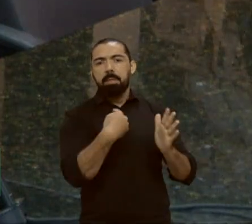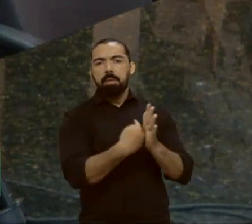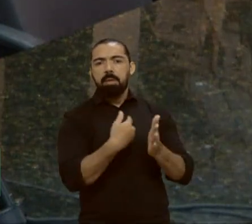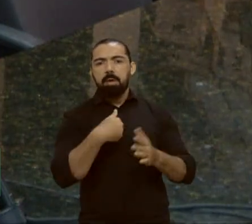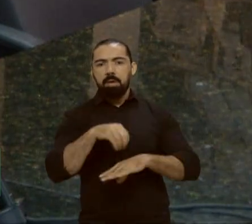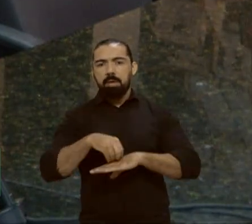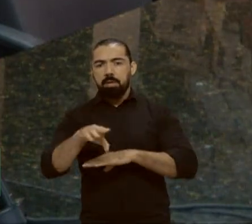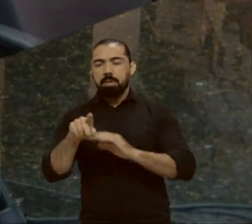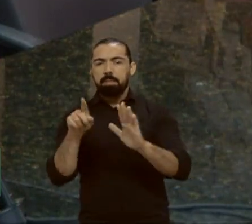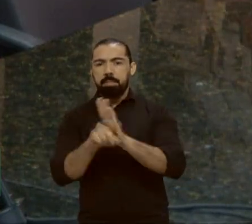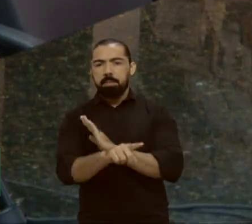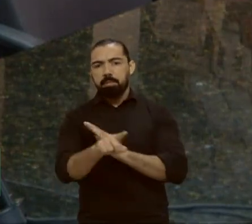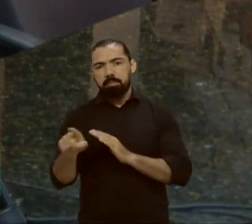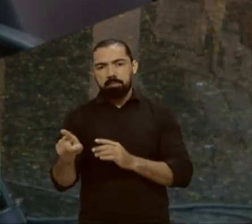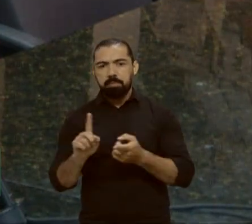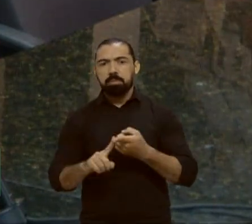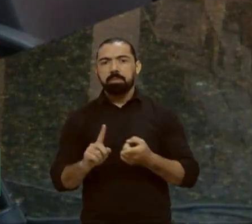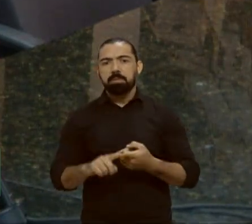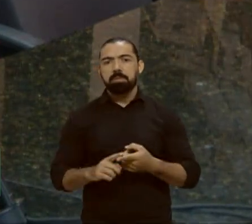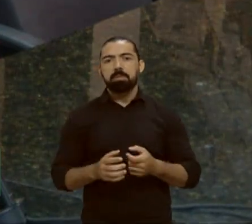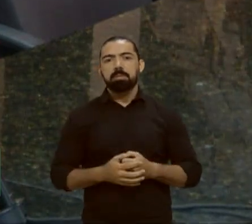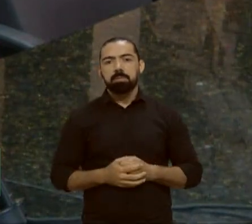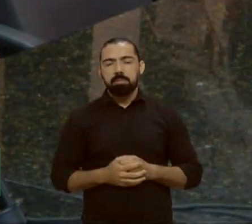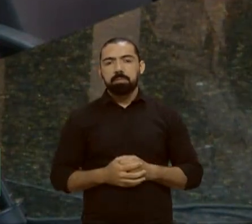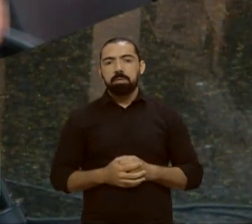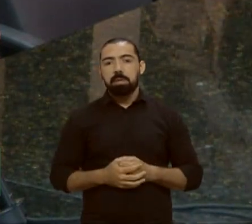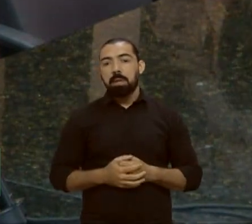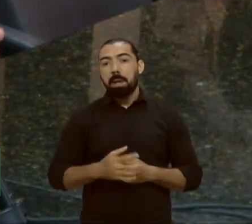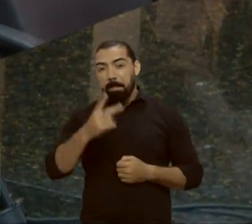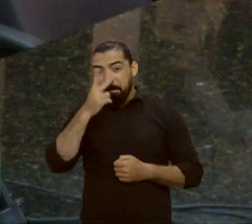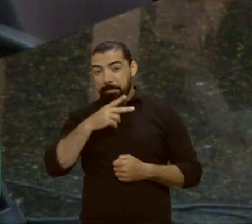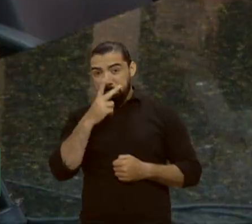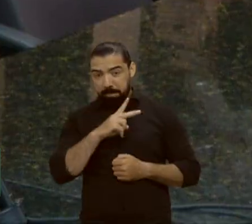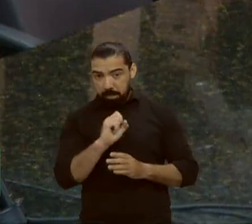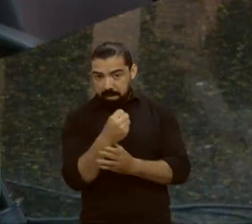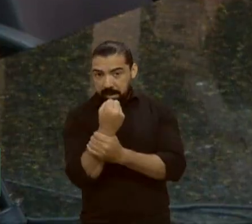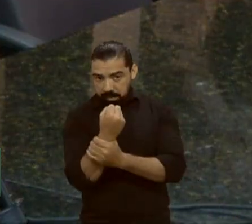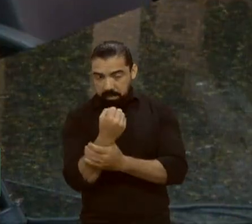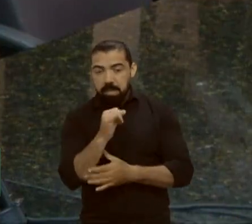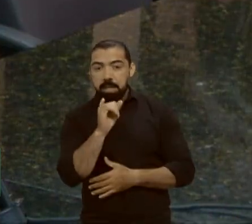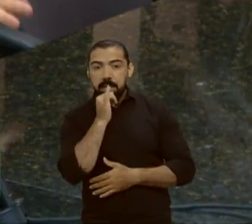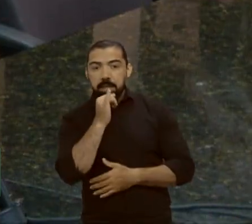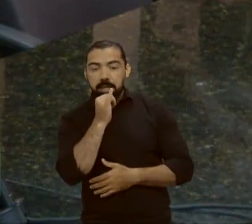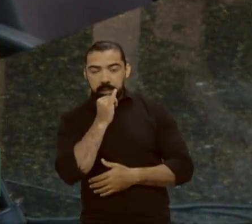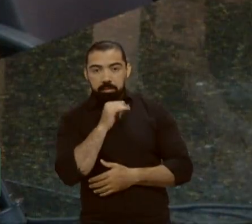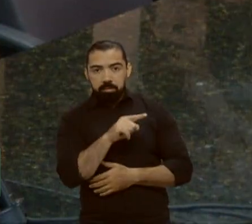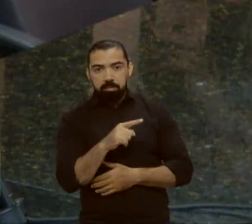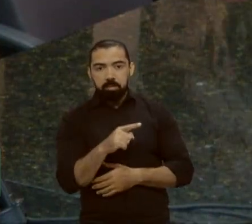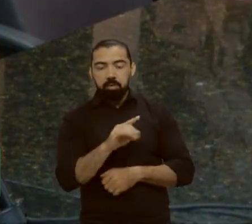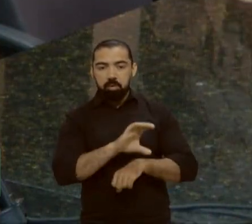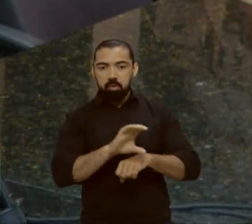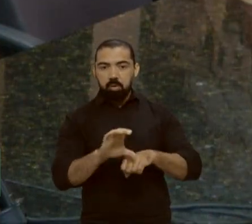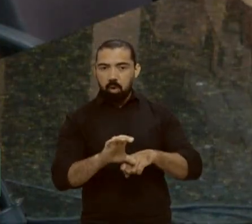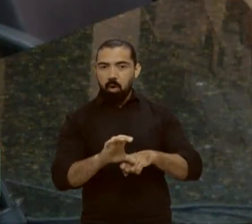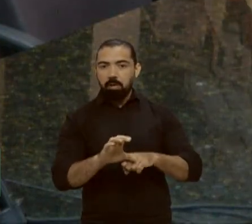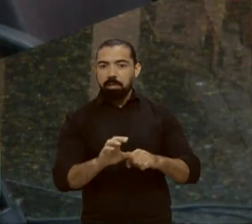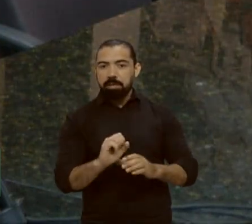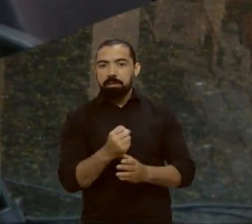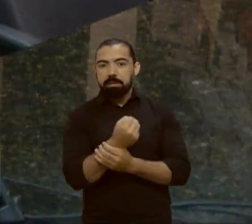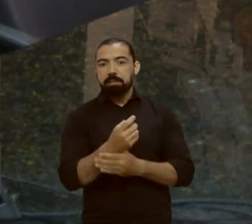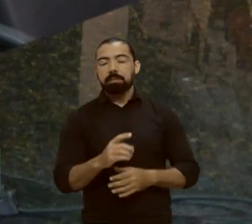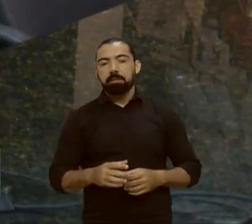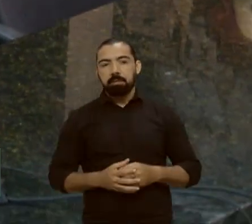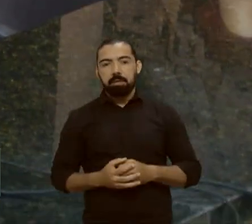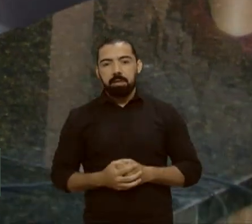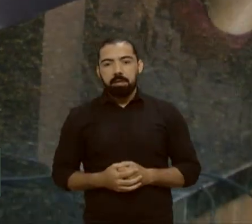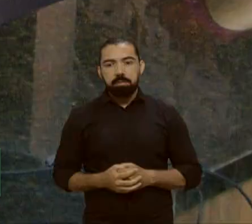estou reportando aqui essa grande dúvida, se eu tenho as mesmas garantias previstas no Código de Defesa do Consumidor. Por favor. Mas que dá